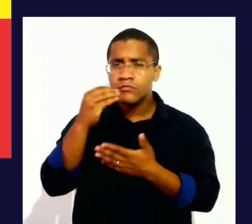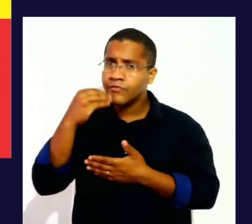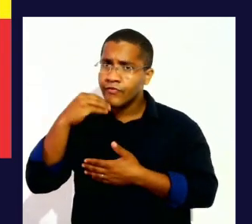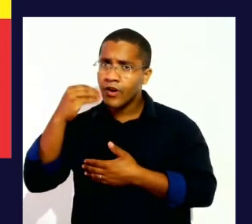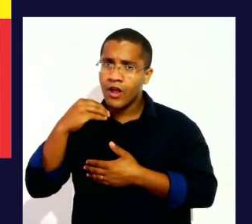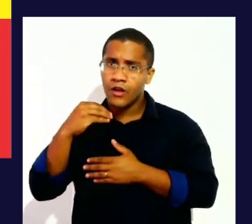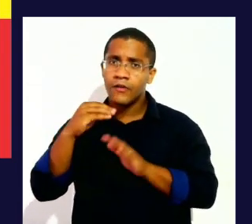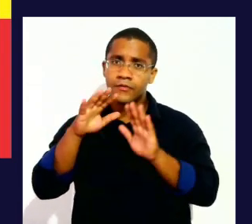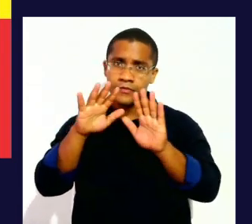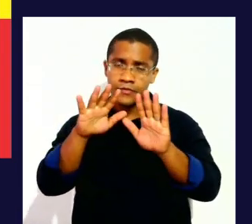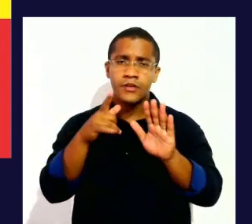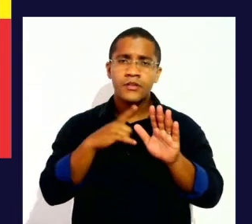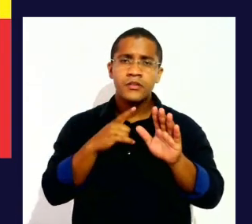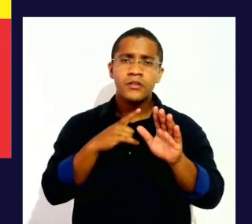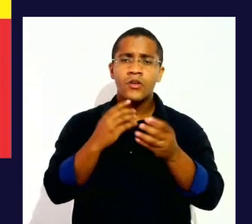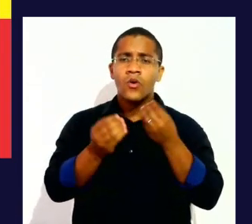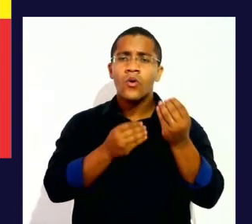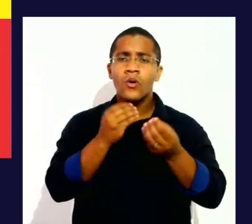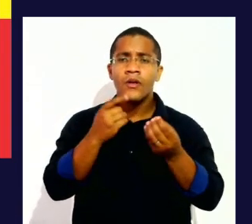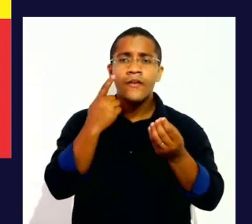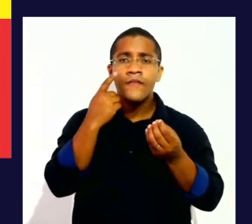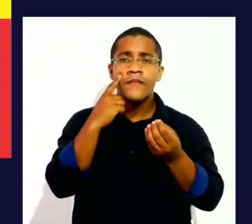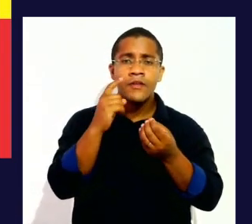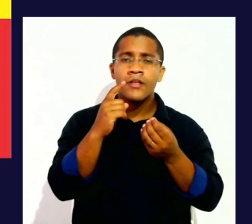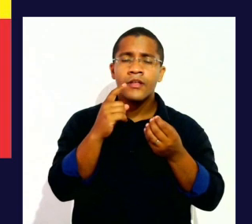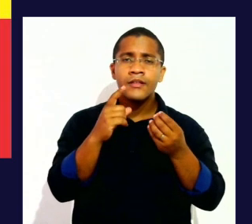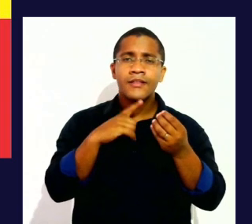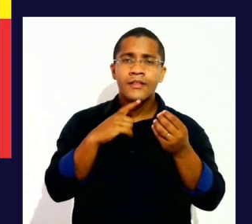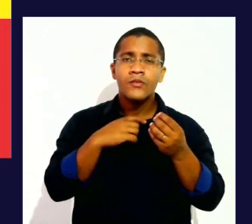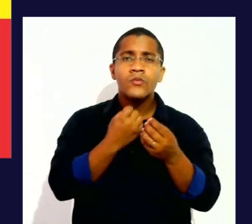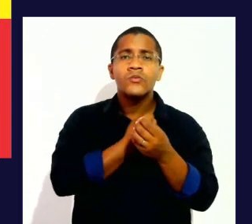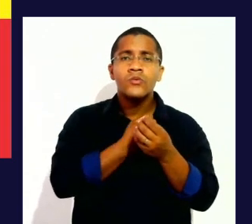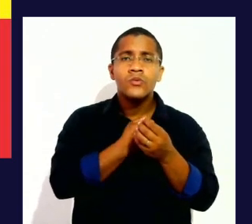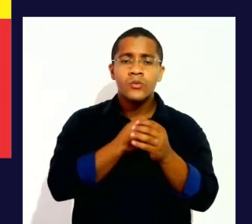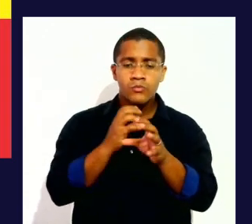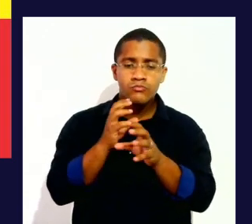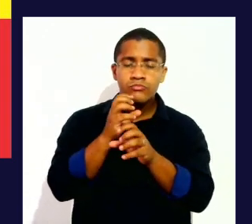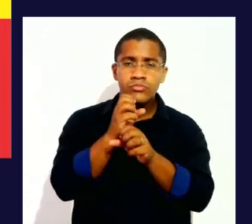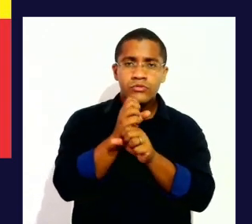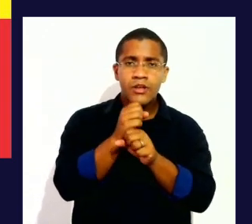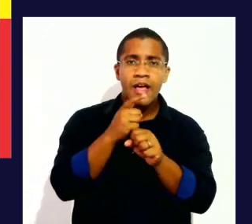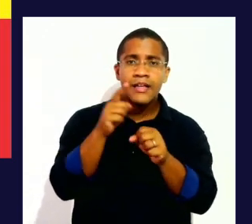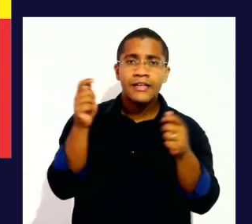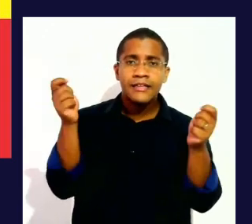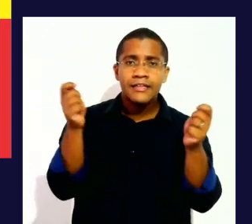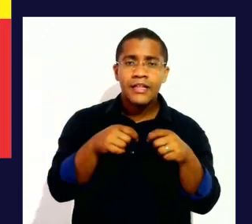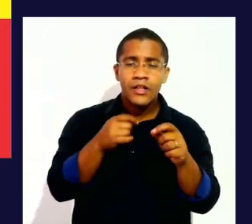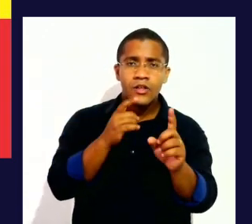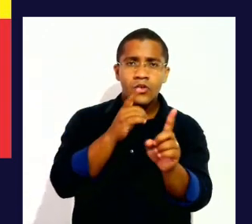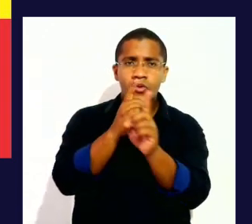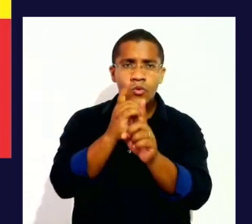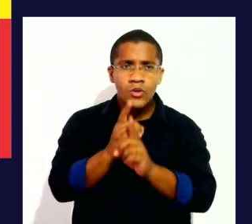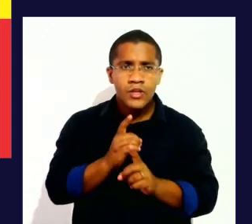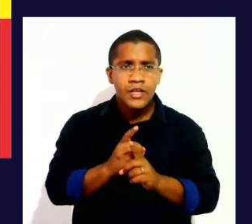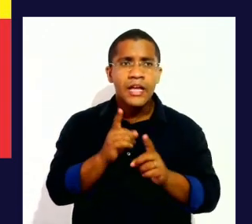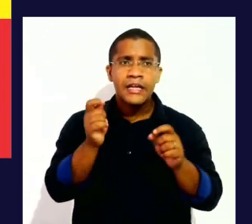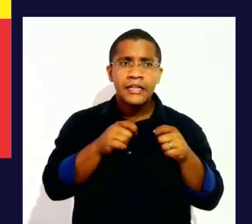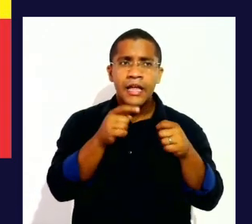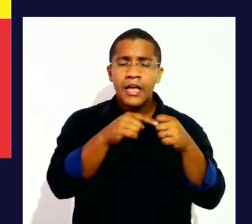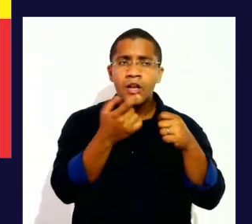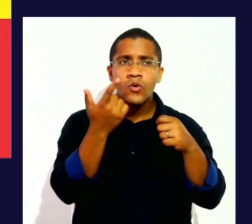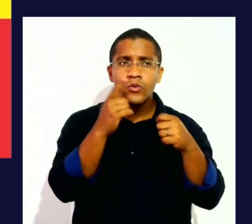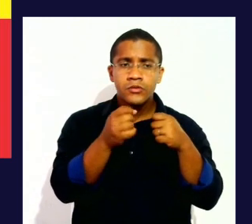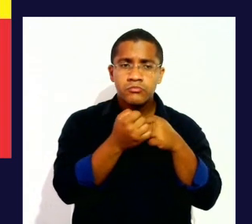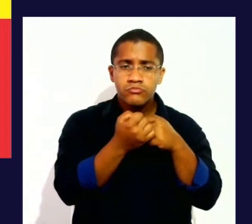O valor do coeficiente de condutibilidade térmica ele é muito útil para determinar se um corpo ele